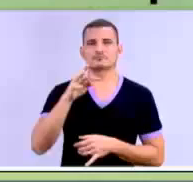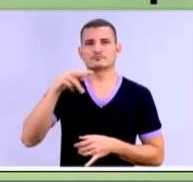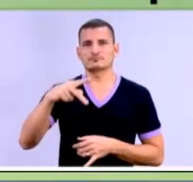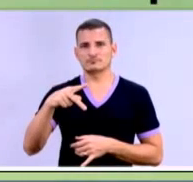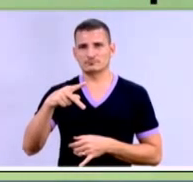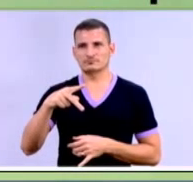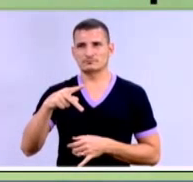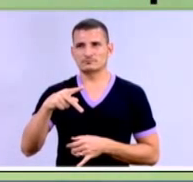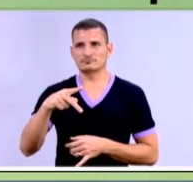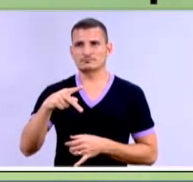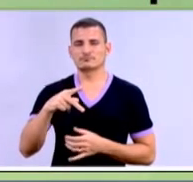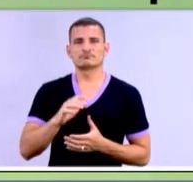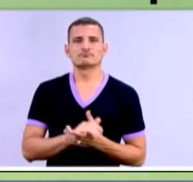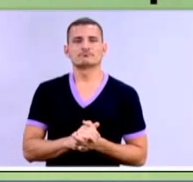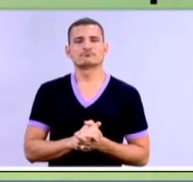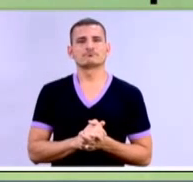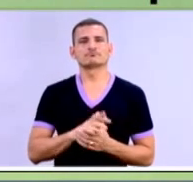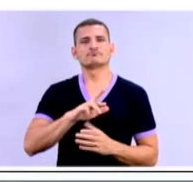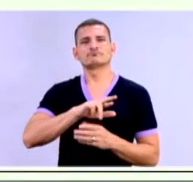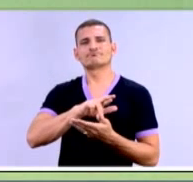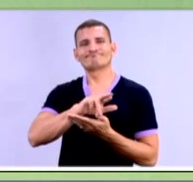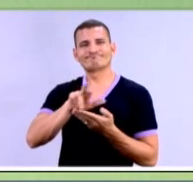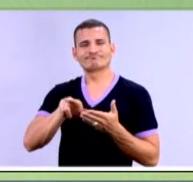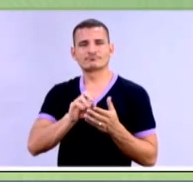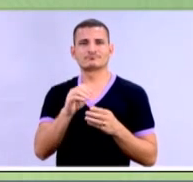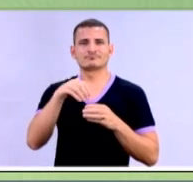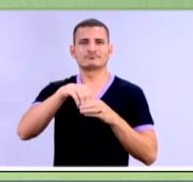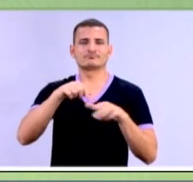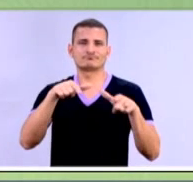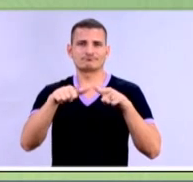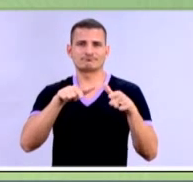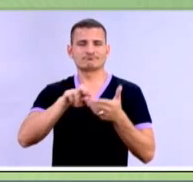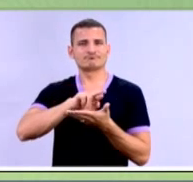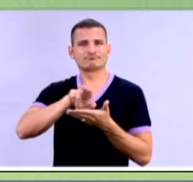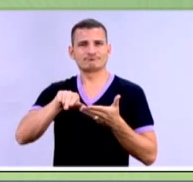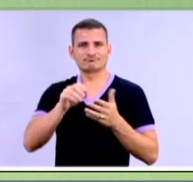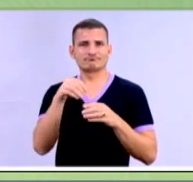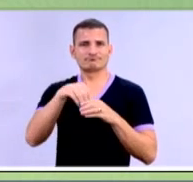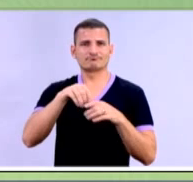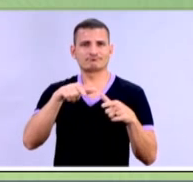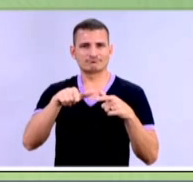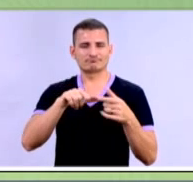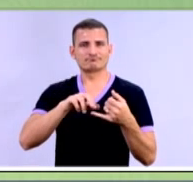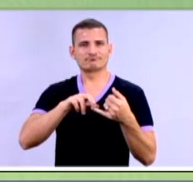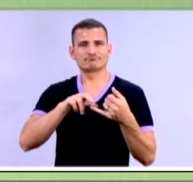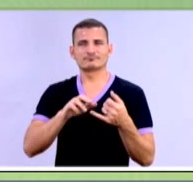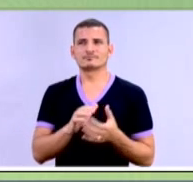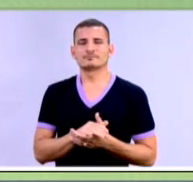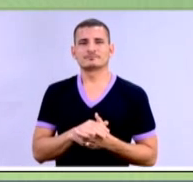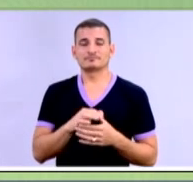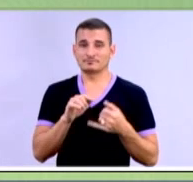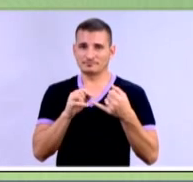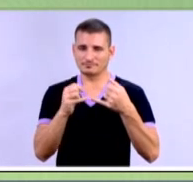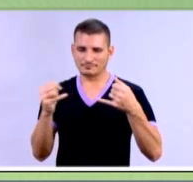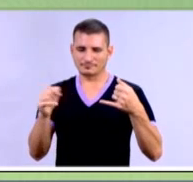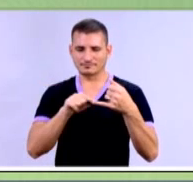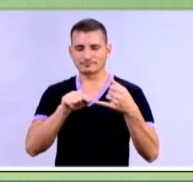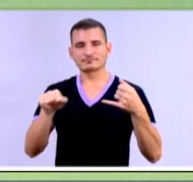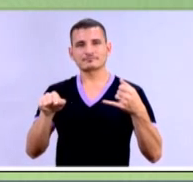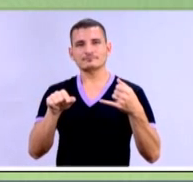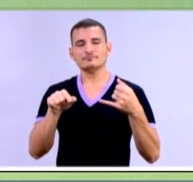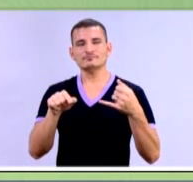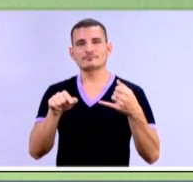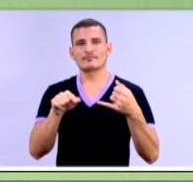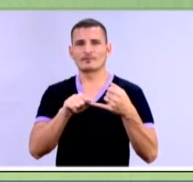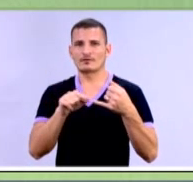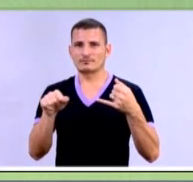de um serviço simultaneamente, ok? Imaginem só, no mesmo cabo a gente